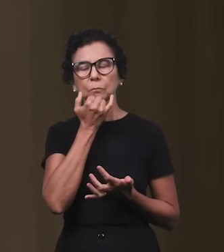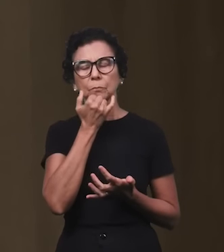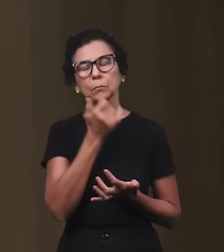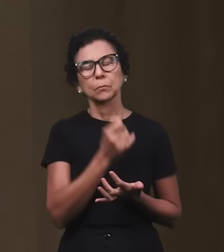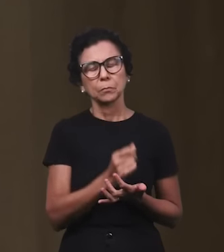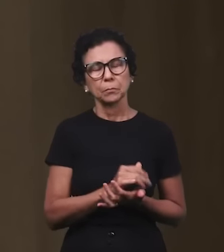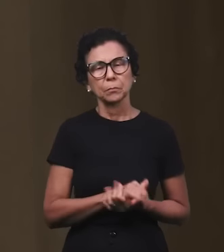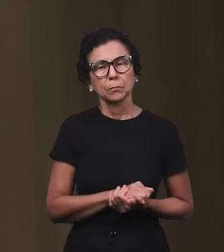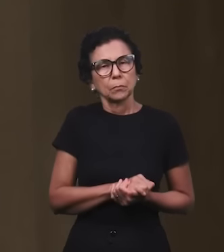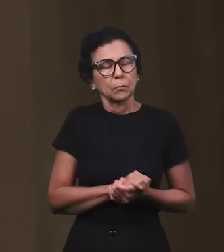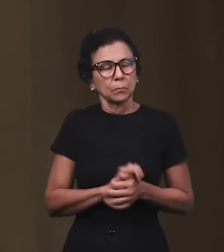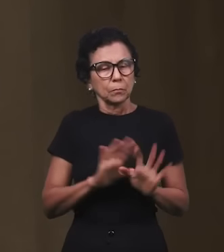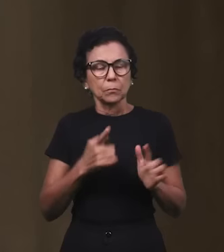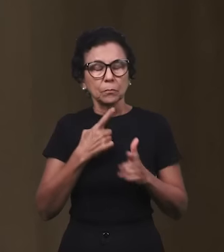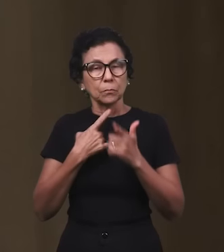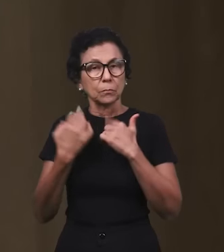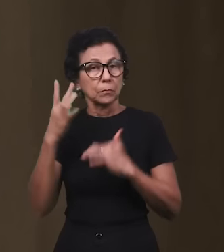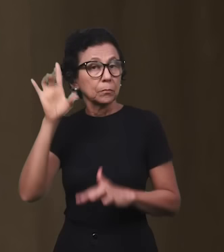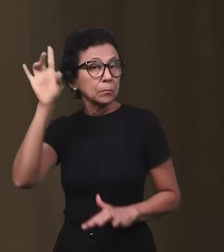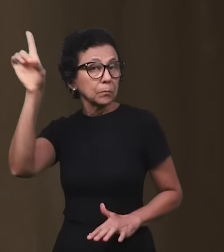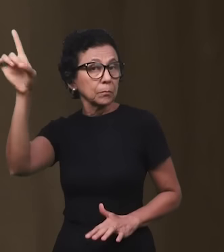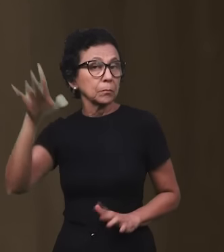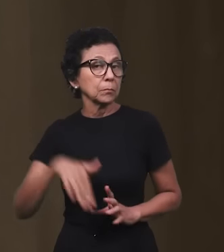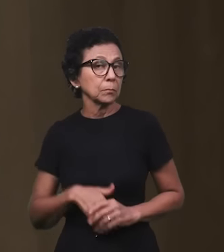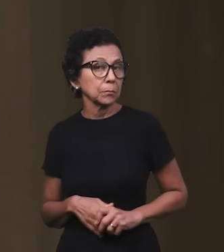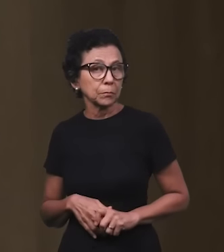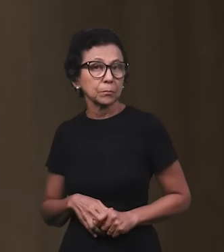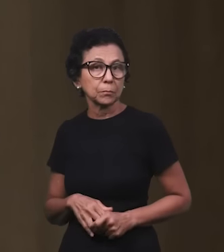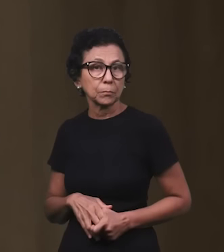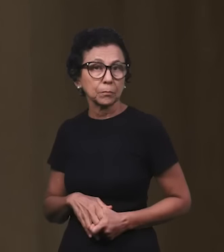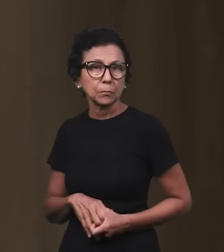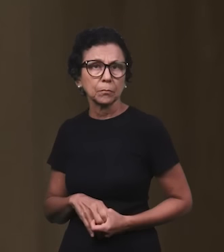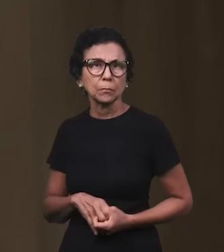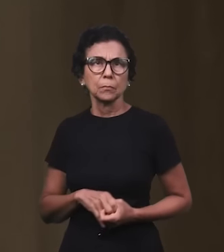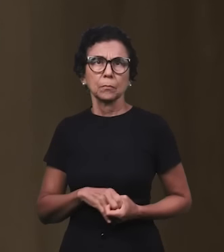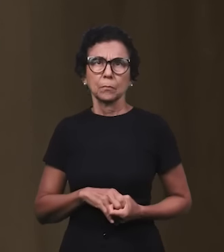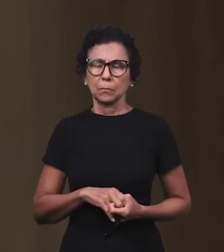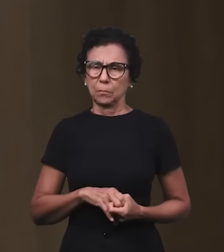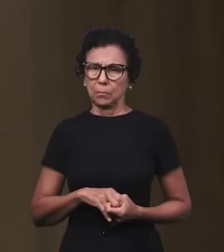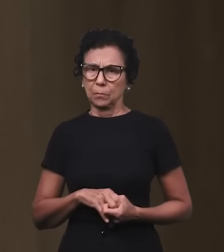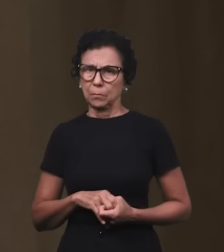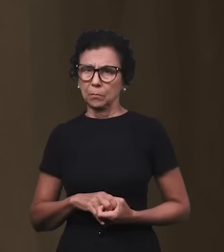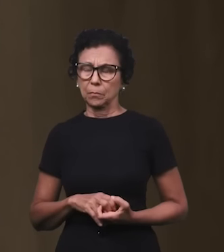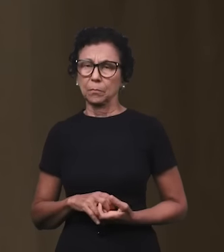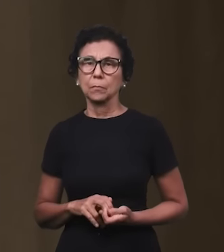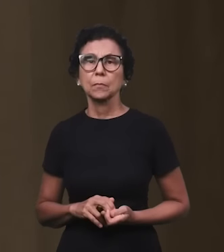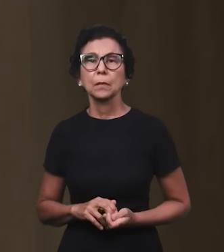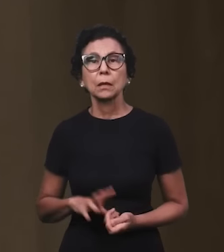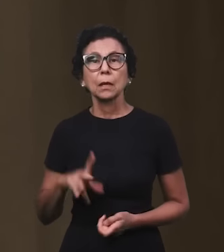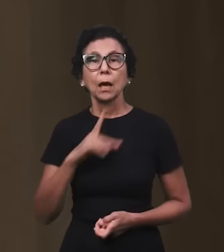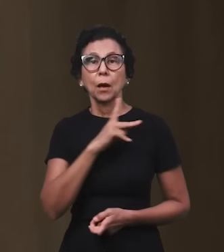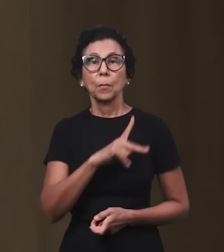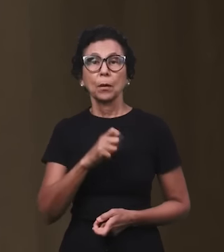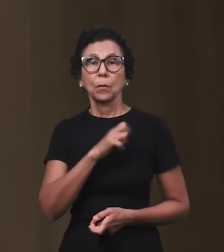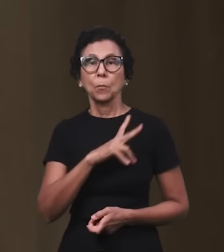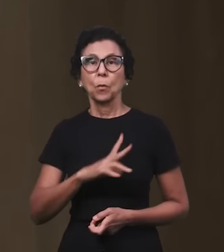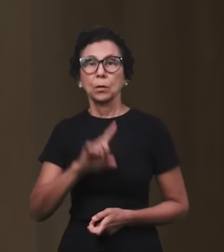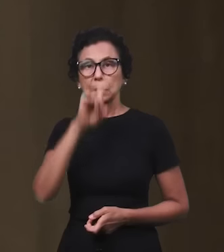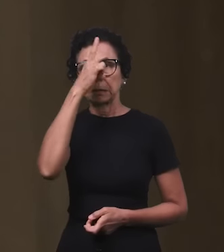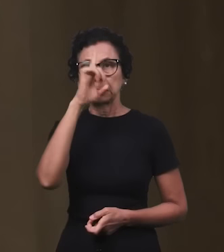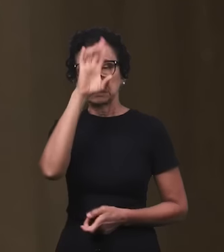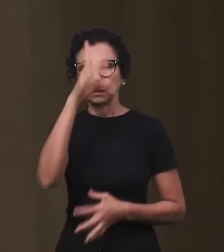era o propósito de Deus. Então, por que Paulo fala sobre discernimento de espírito? Paulo não cria uma doutrina, ele